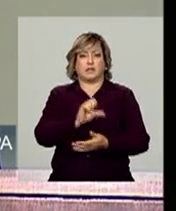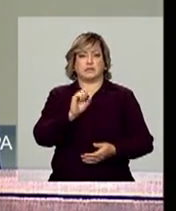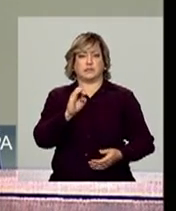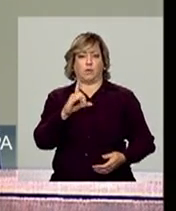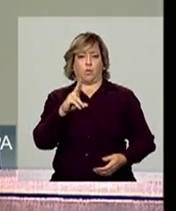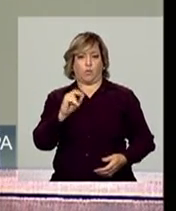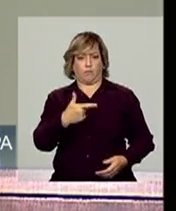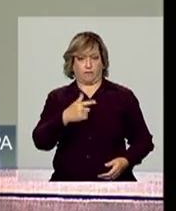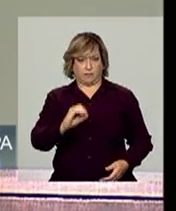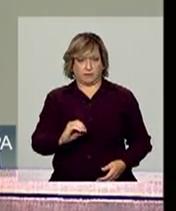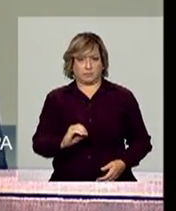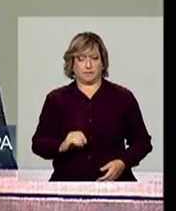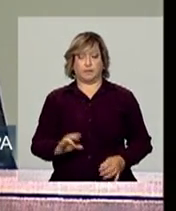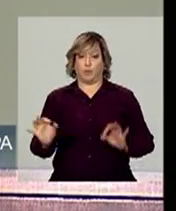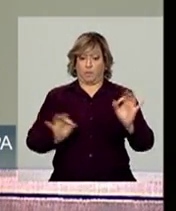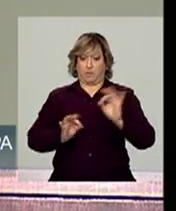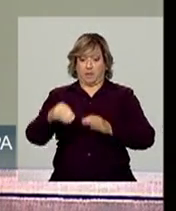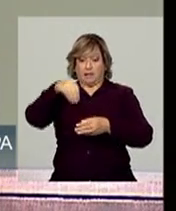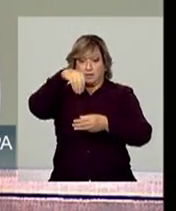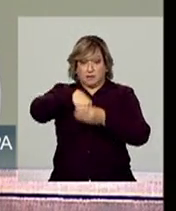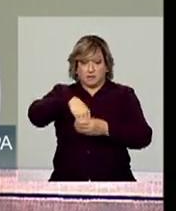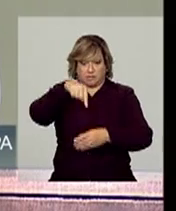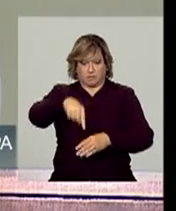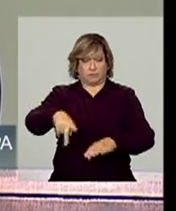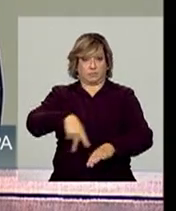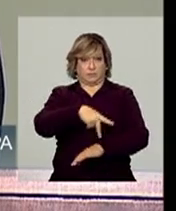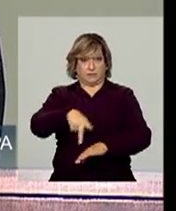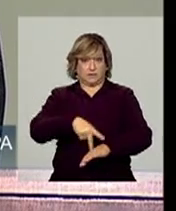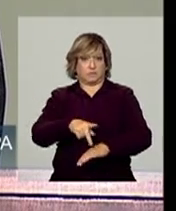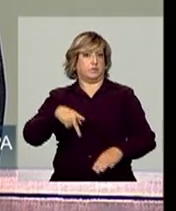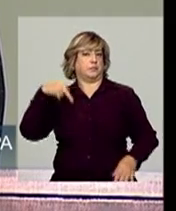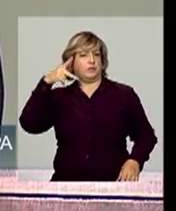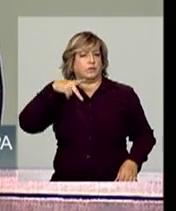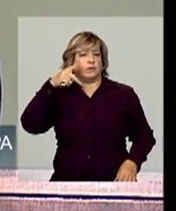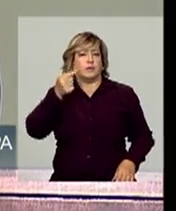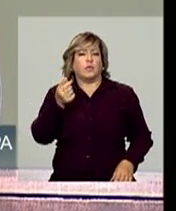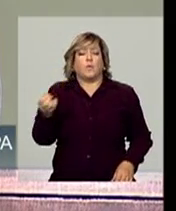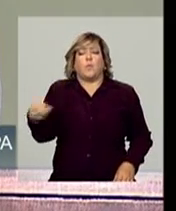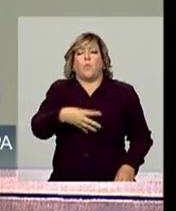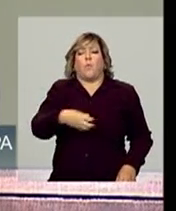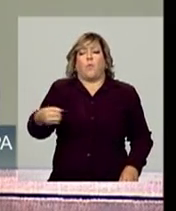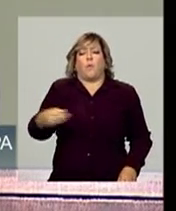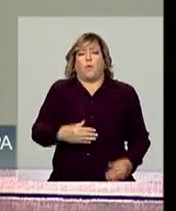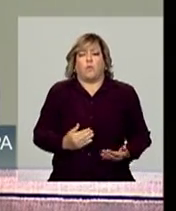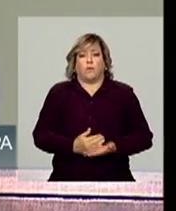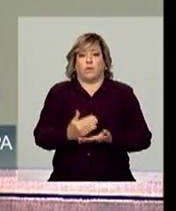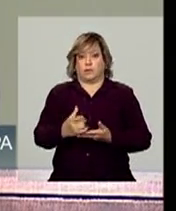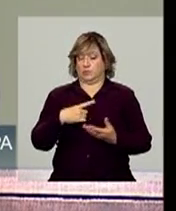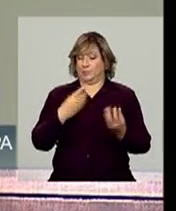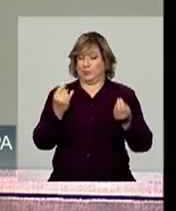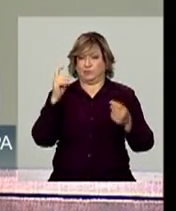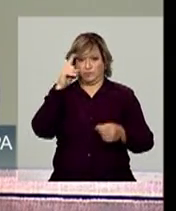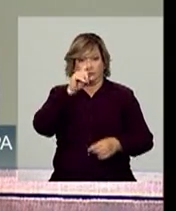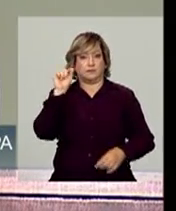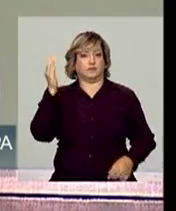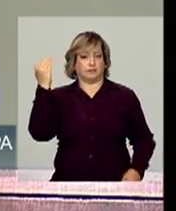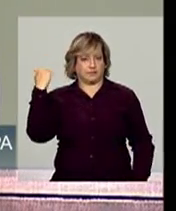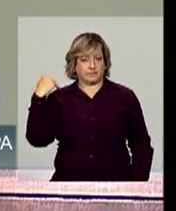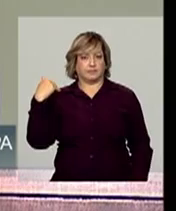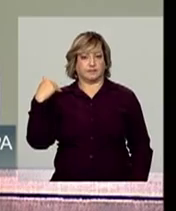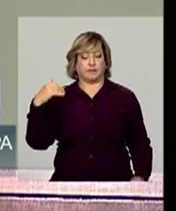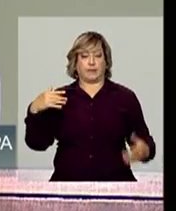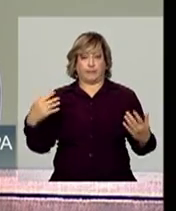No plano interno, uma república recém-proclamada, que enfrentava inúmeras dificuldades.